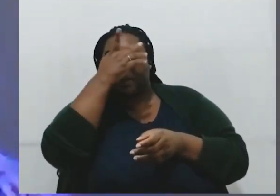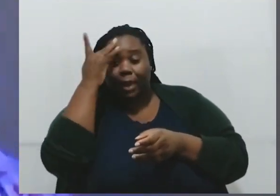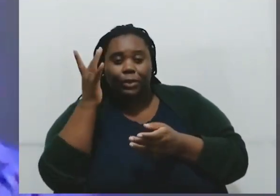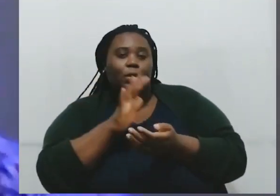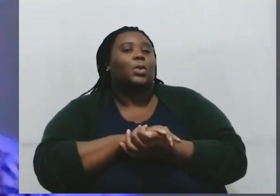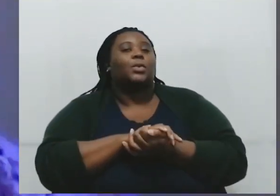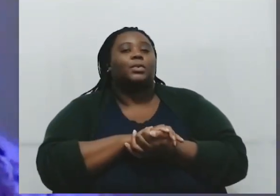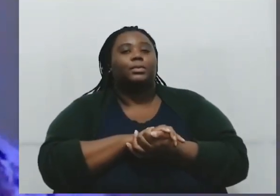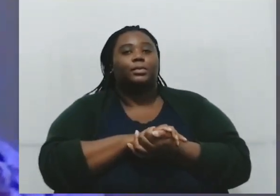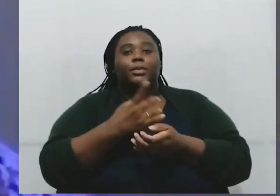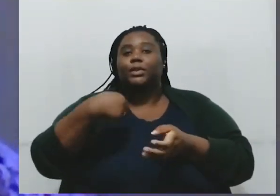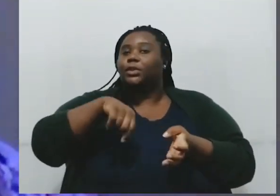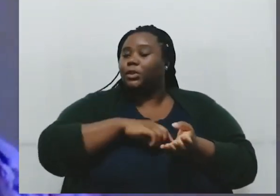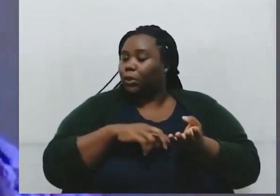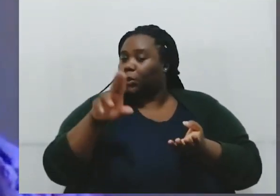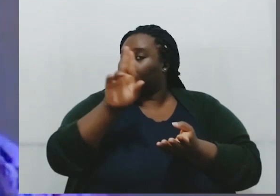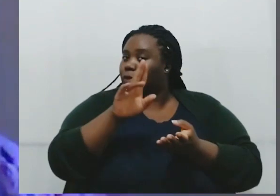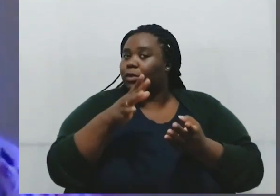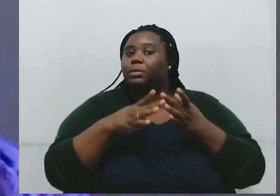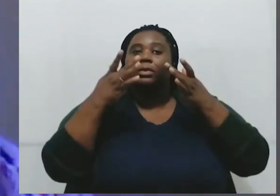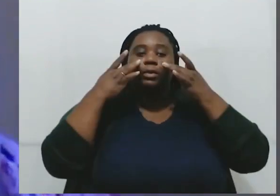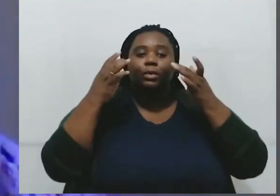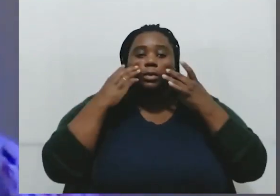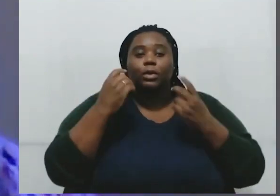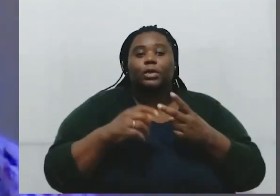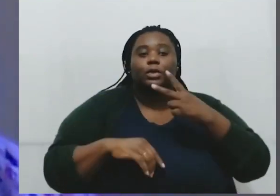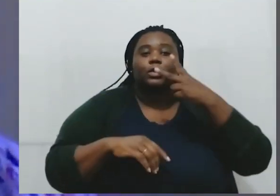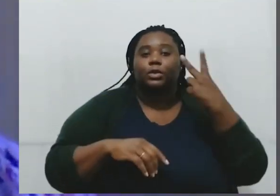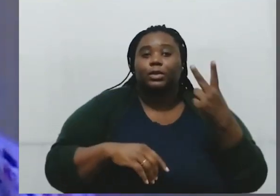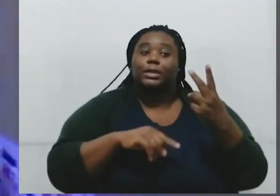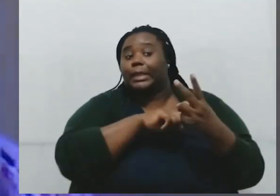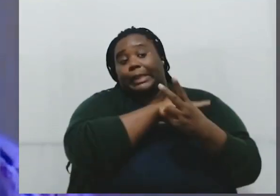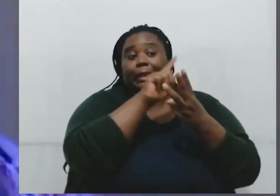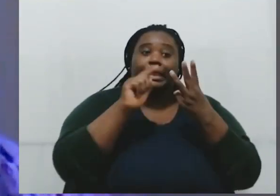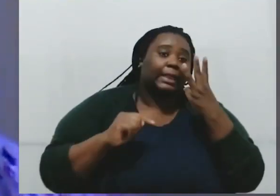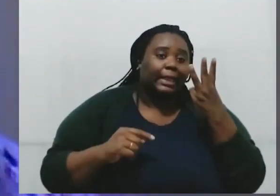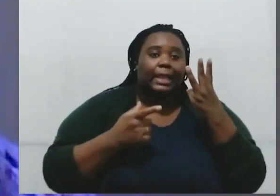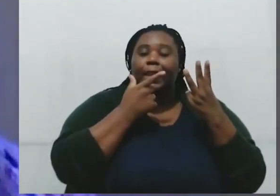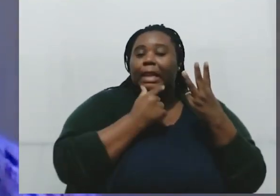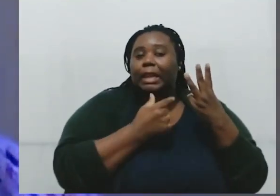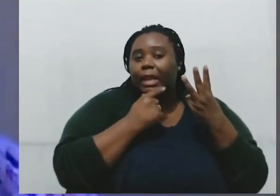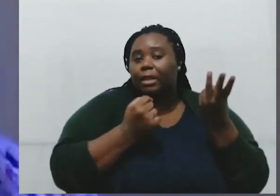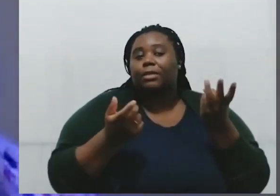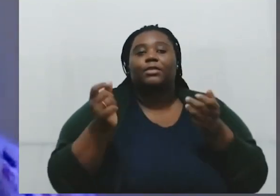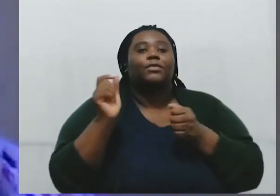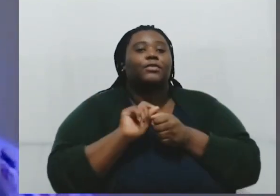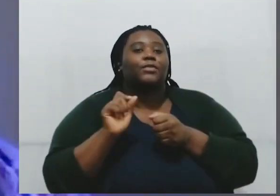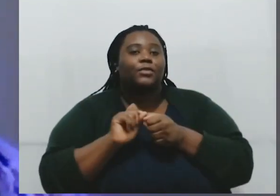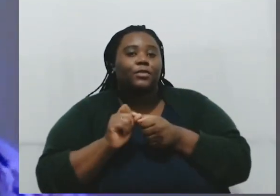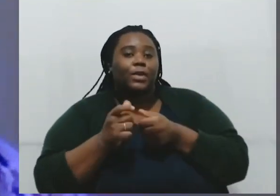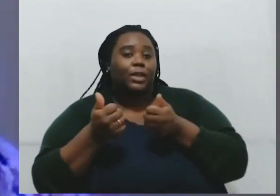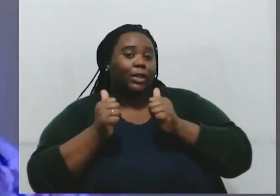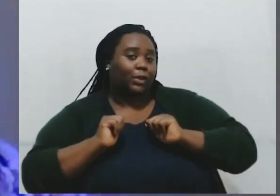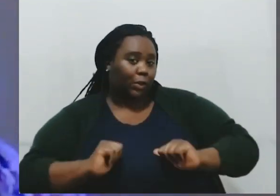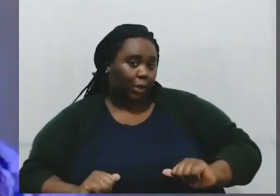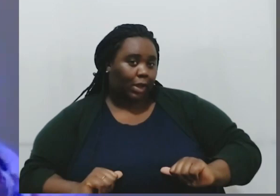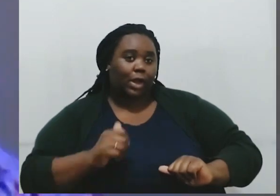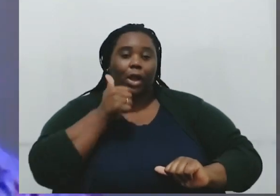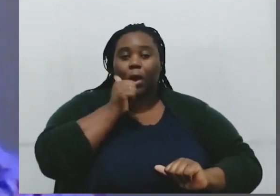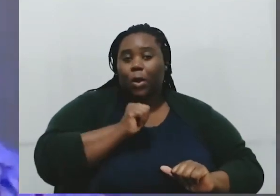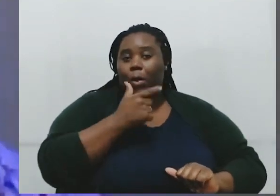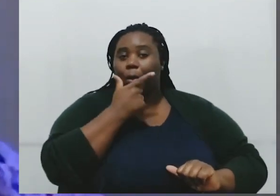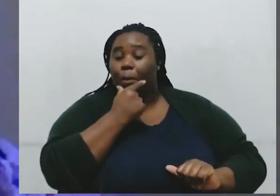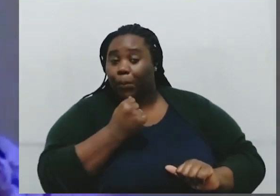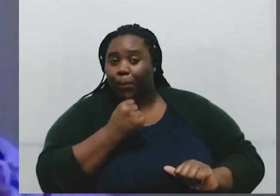homens, fazendo os personagens femininos dessa obra. Logo depois a gente fez um infantil, que é escrito por